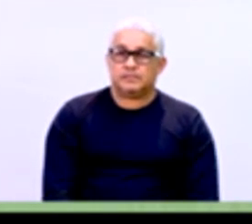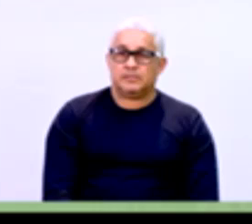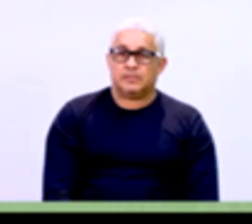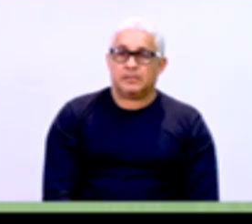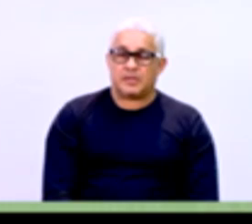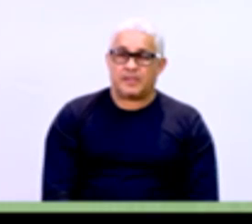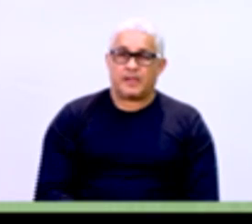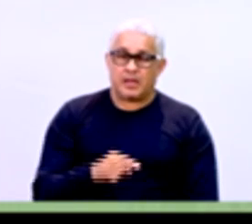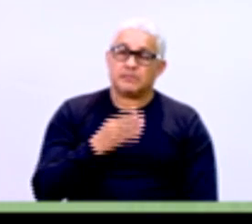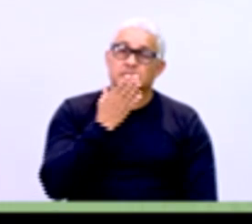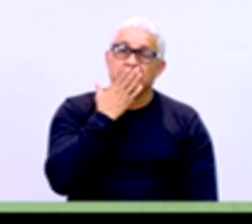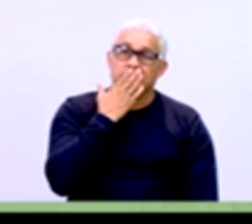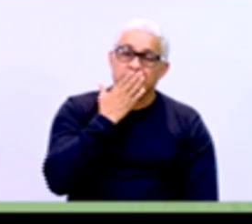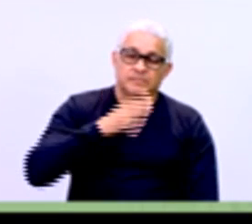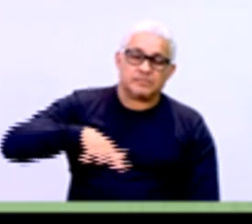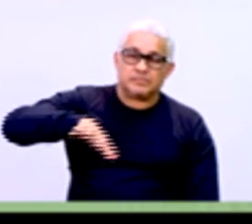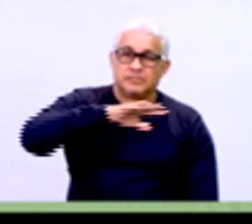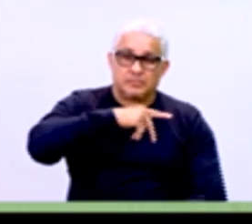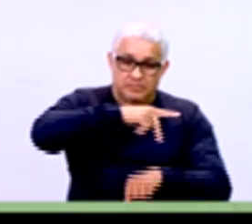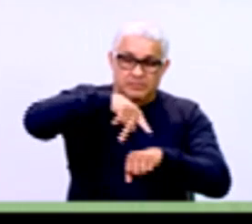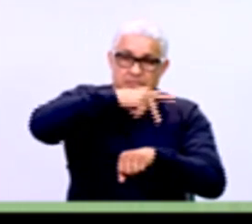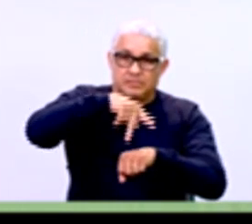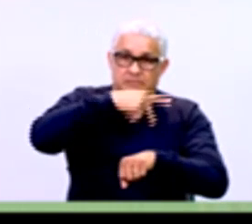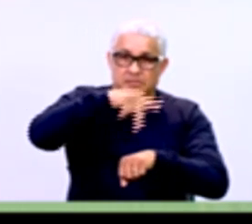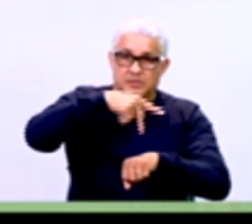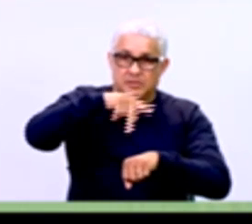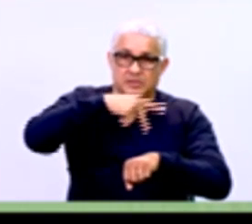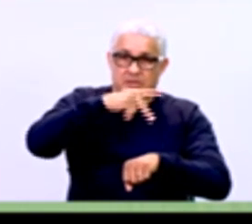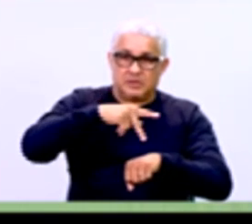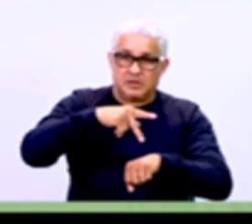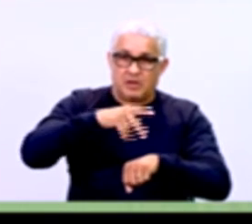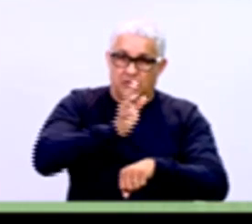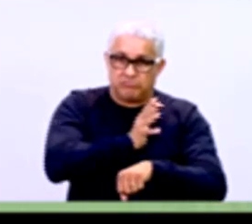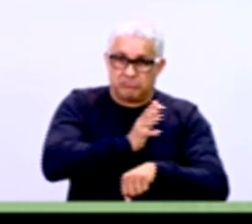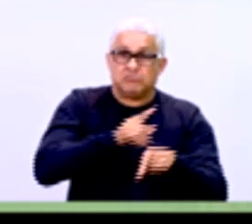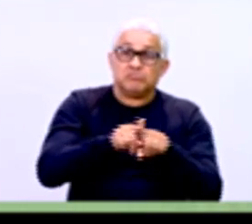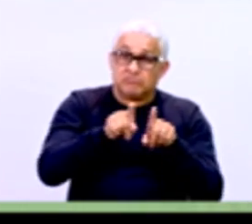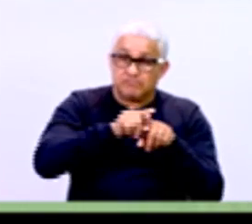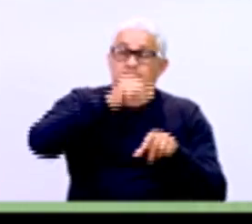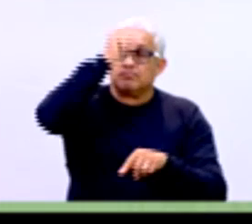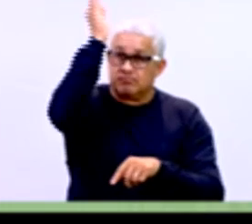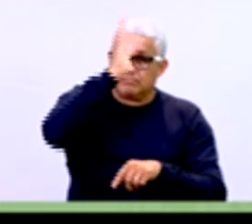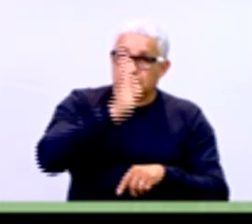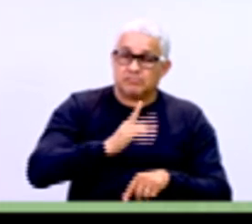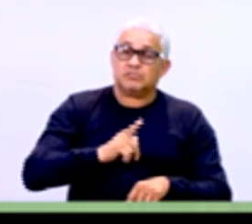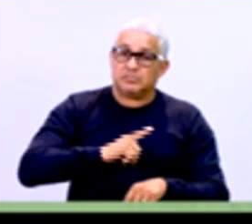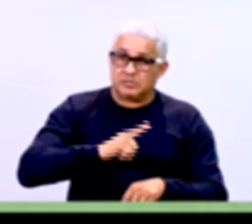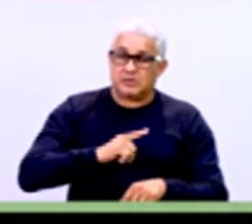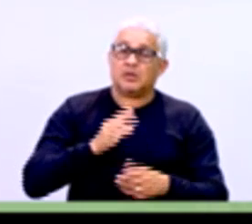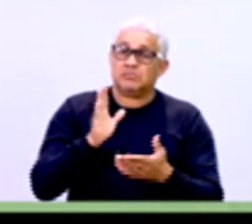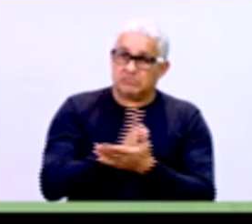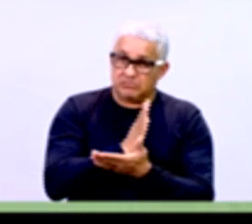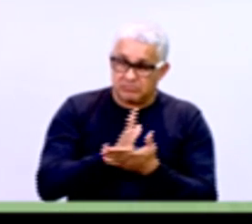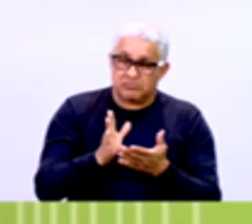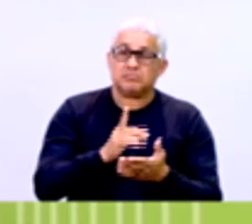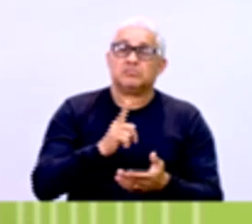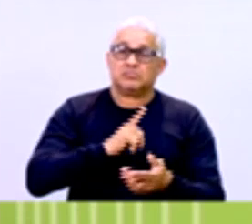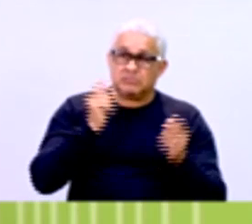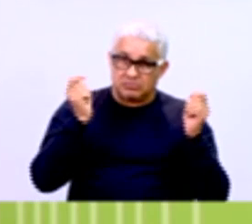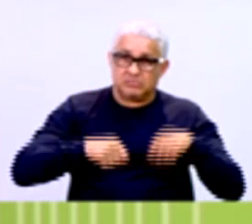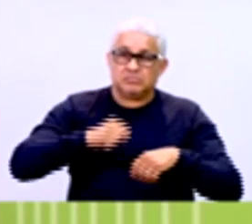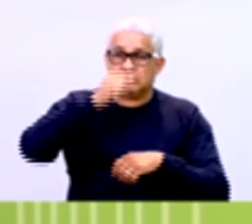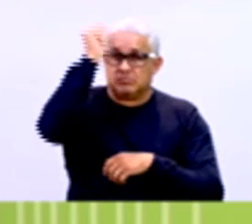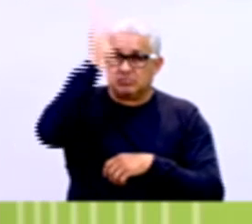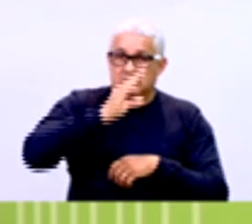ramo que trabalha não só nos países de primeiro mundo, mas nós vemos aqui no Brasil, inclusive, algumas alternativas muito boas. Nós falamos aqui da questão